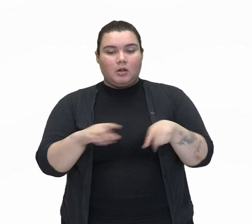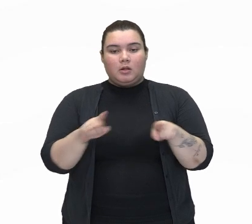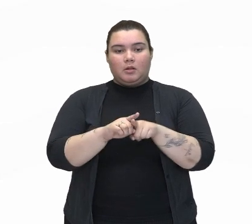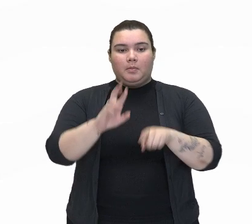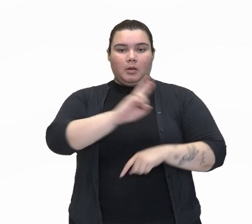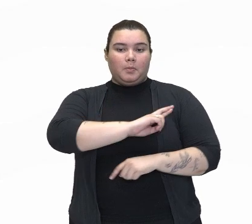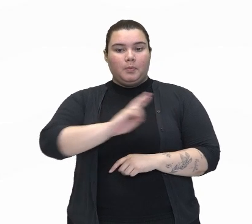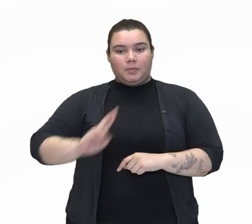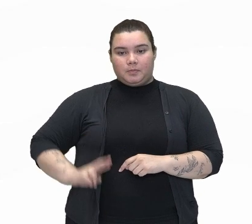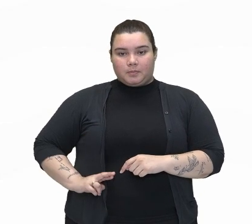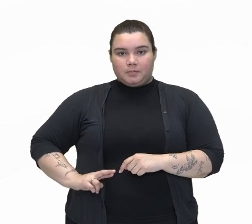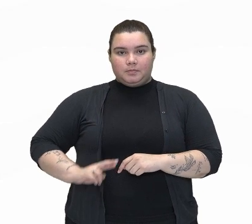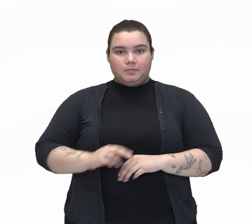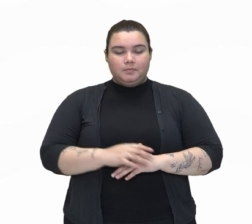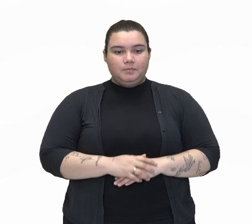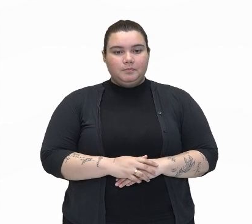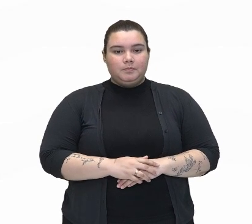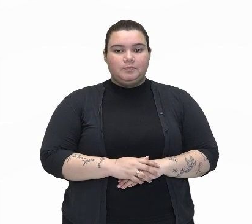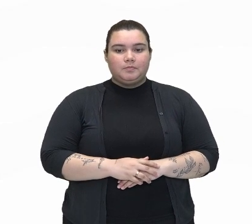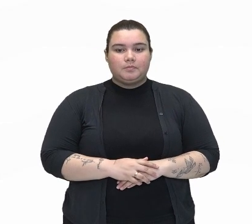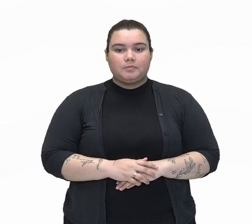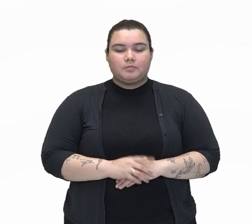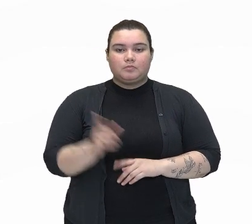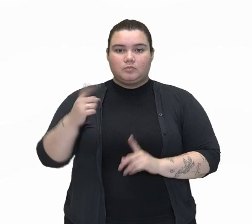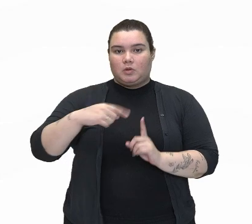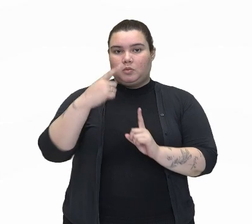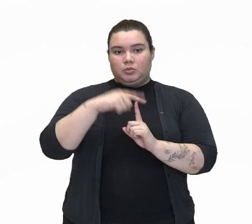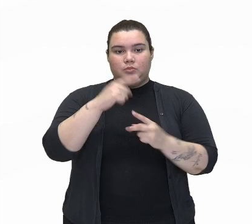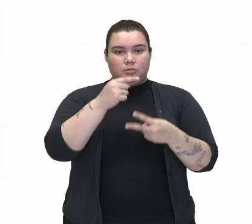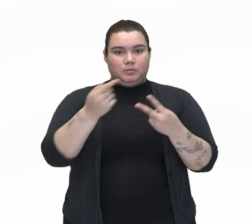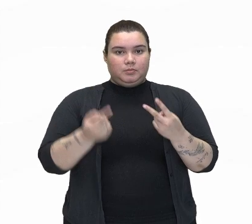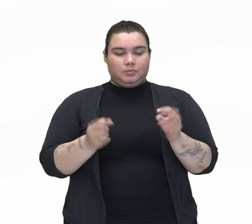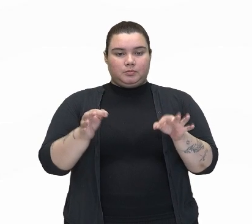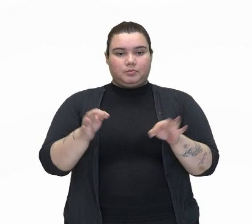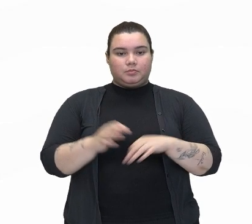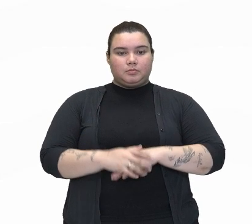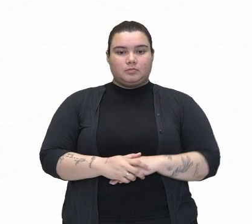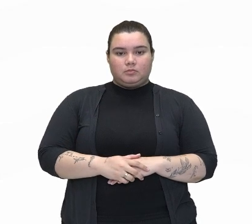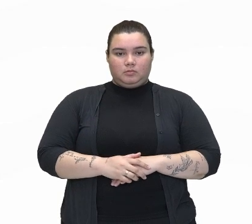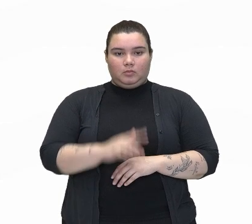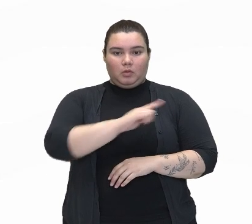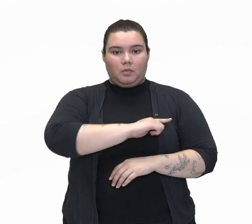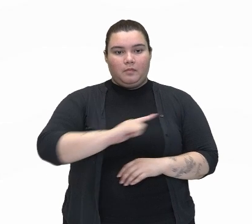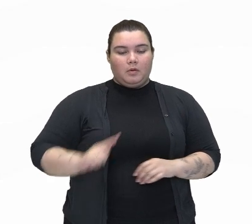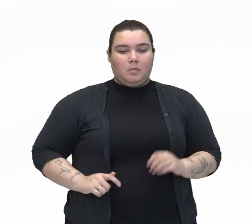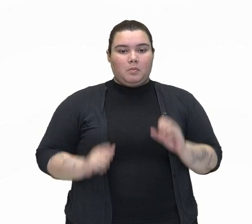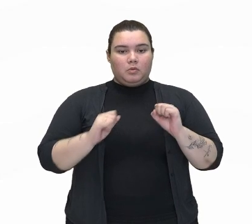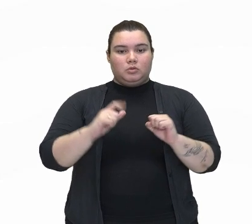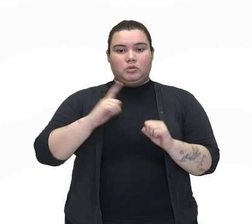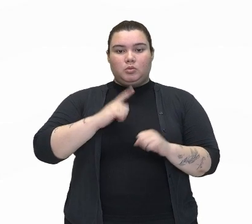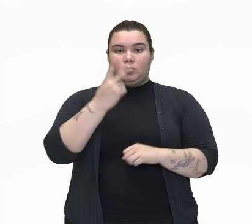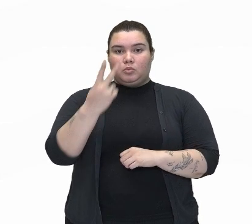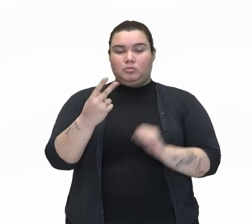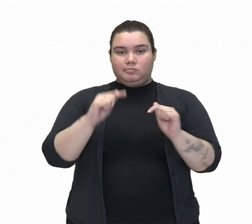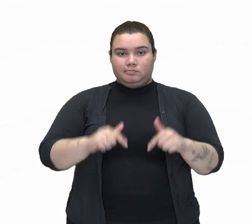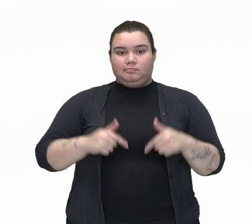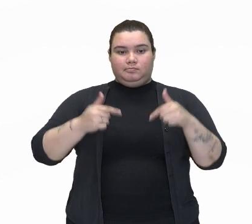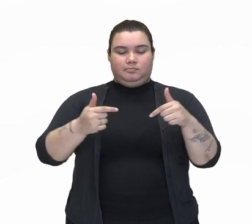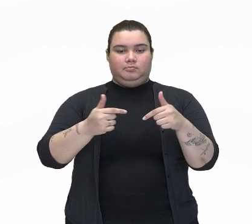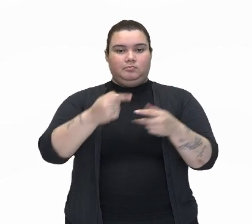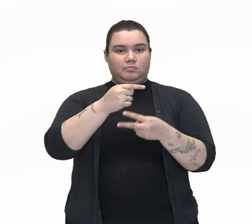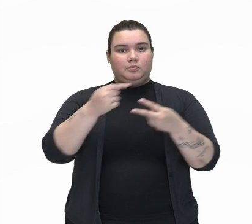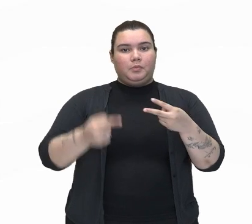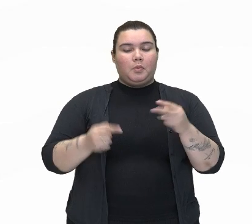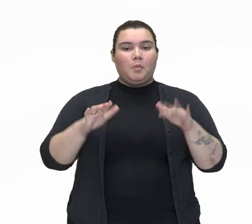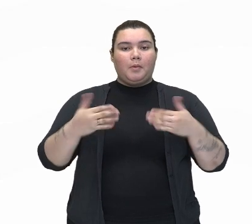república, né? Então, forma de governo, nós temos 2 aí. O governo pode ser exercido sob 2